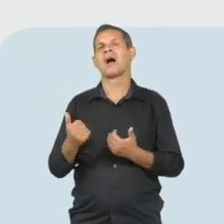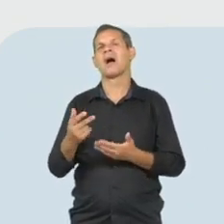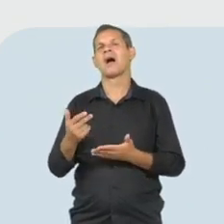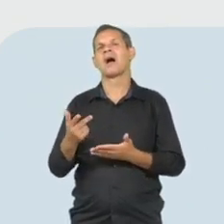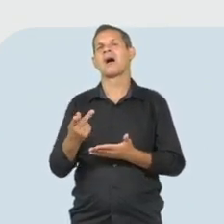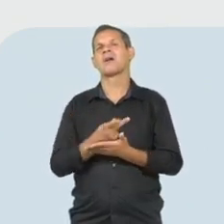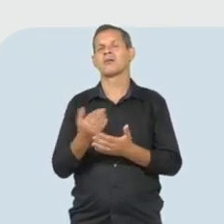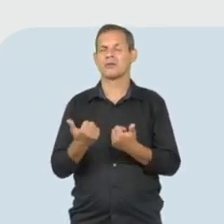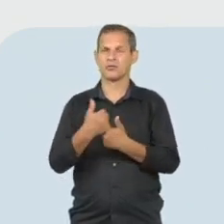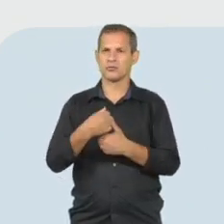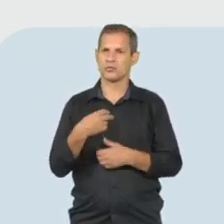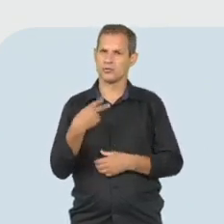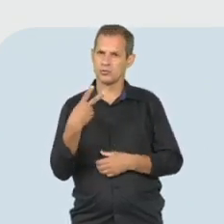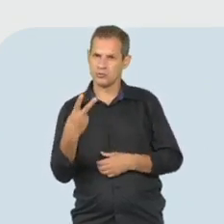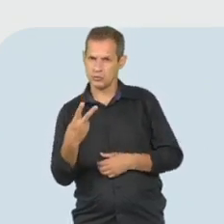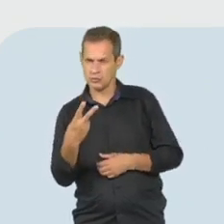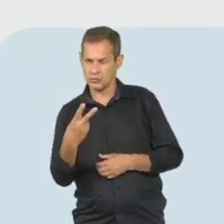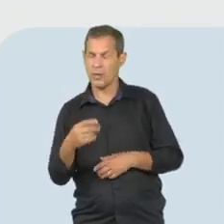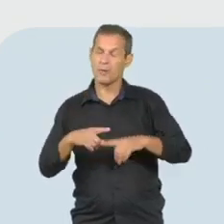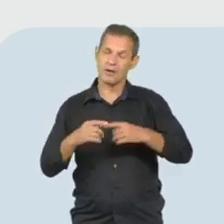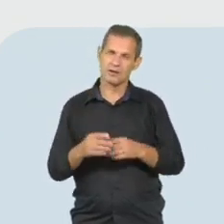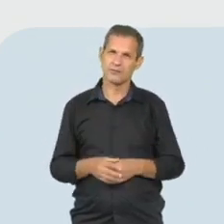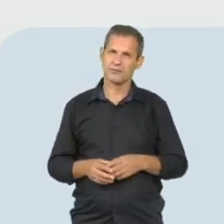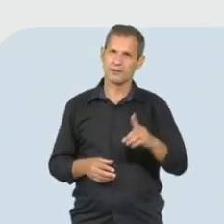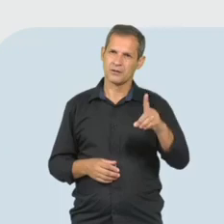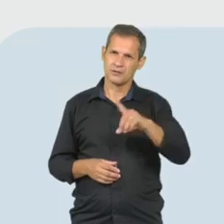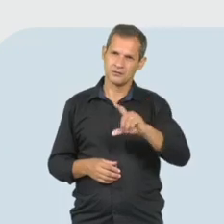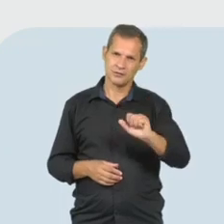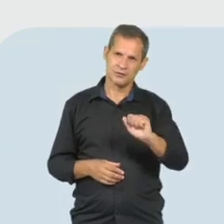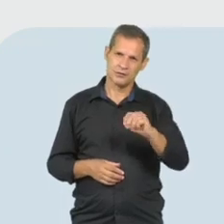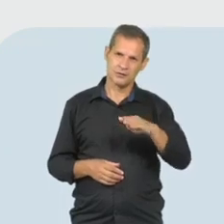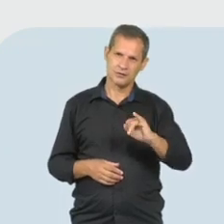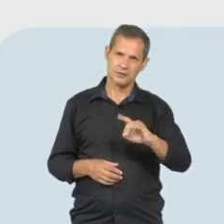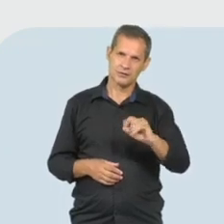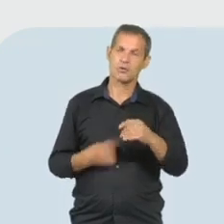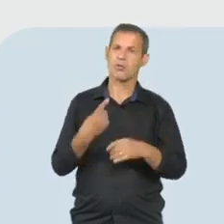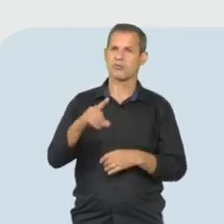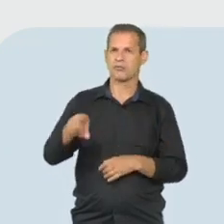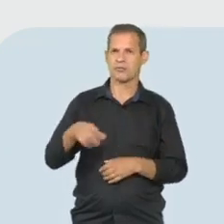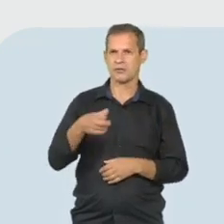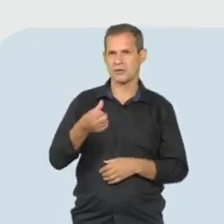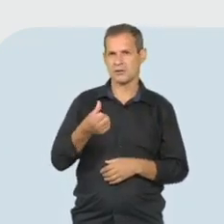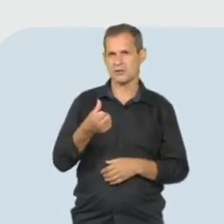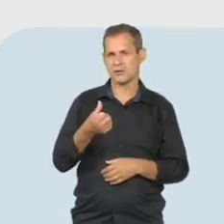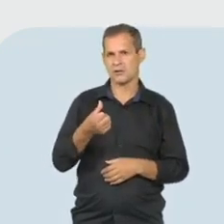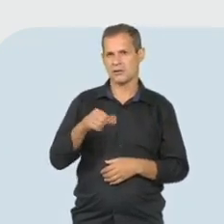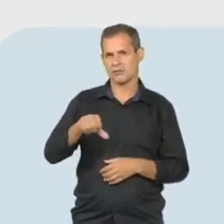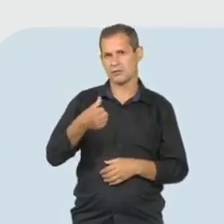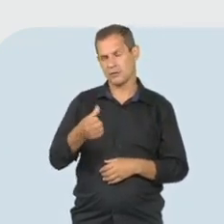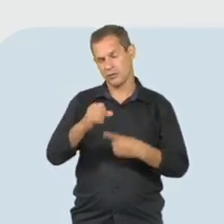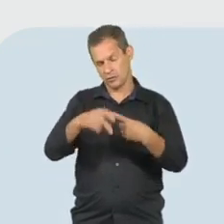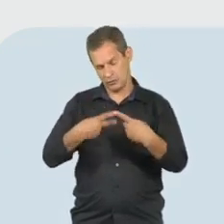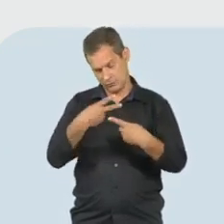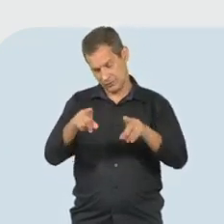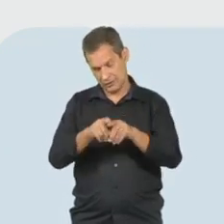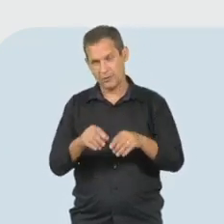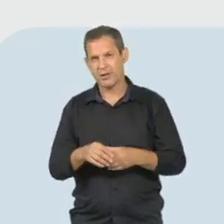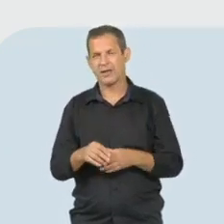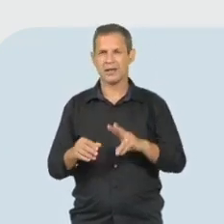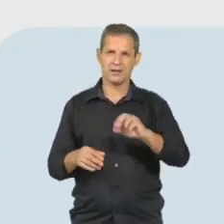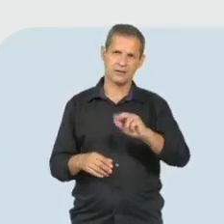2. Z-lambda, 1,96, a gente acabou de encontrar, elevado ao quadrado. E a variância? Também o exercício já passou lá, que